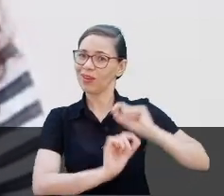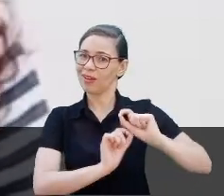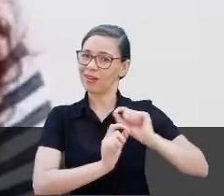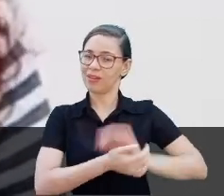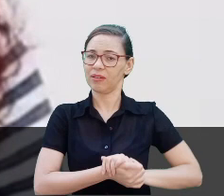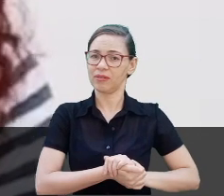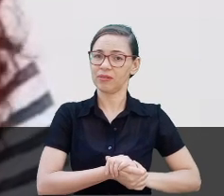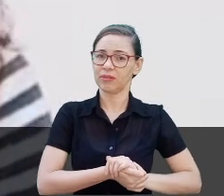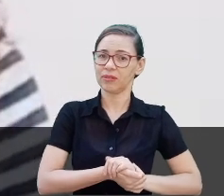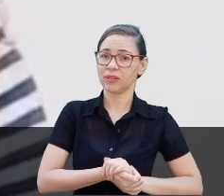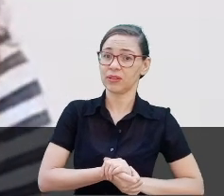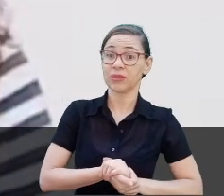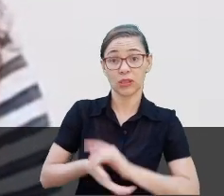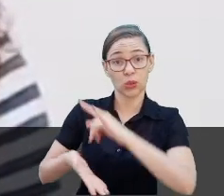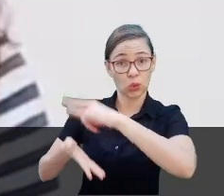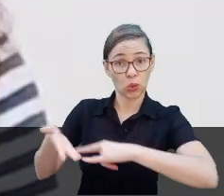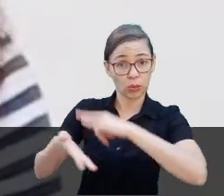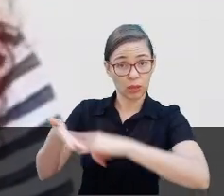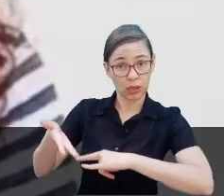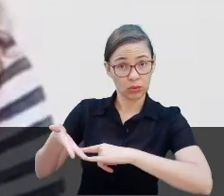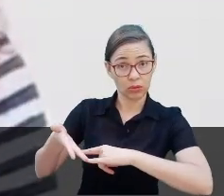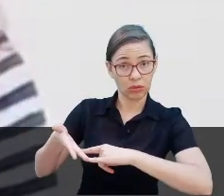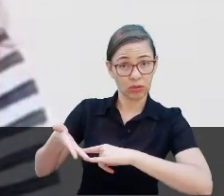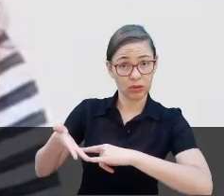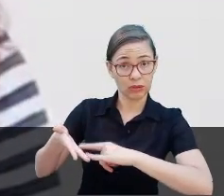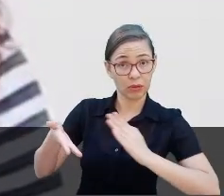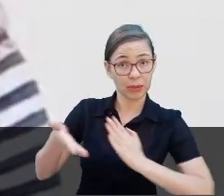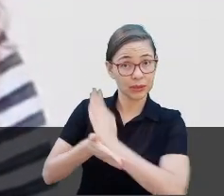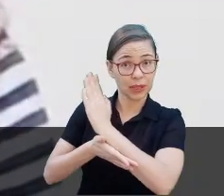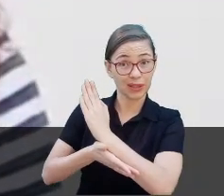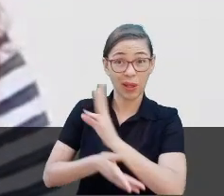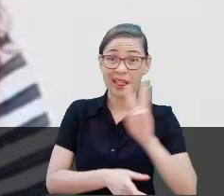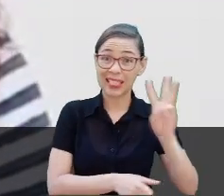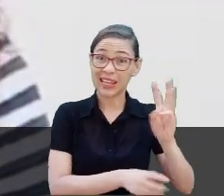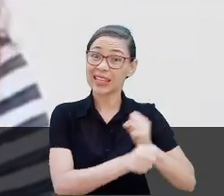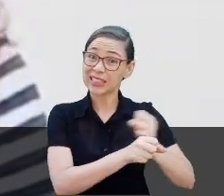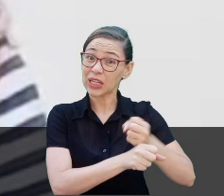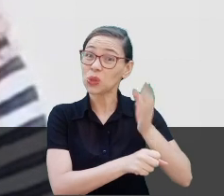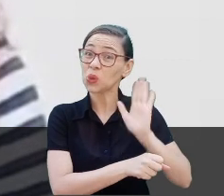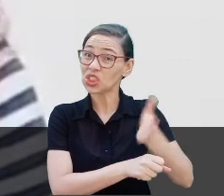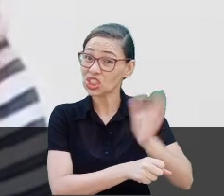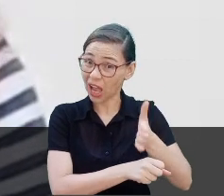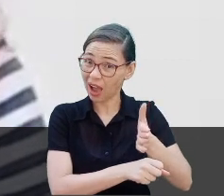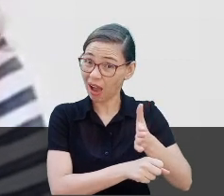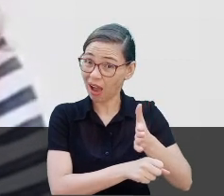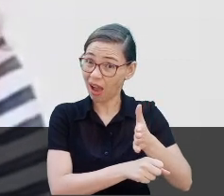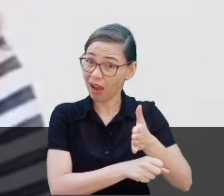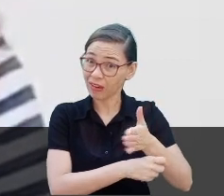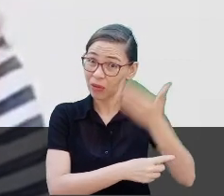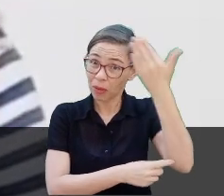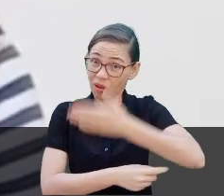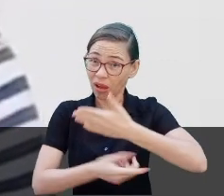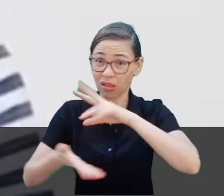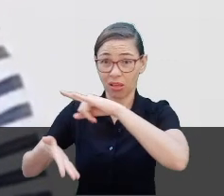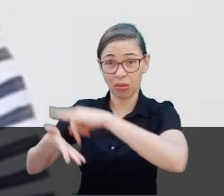a gente pode então pensar efeitos imediatamente diretos que a 01/2018 já produziu nesse pouco tempo de existência,